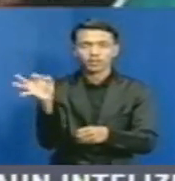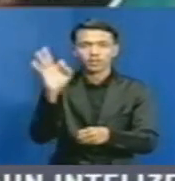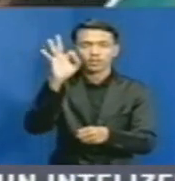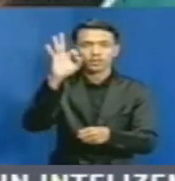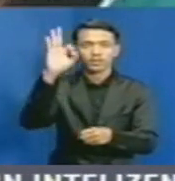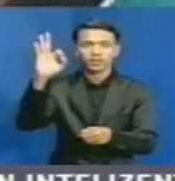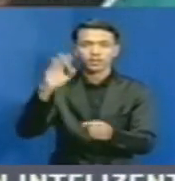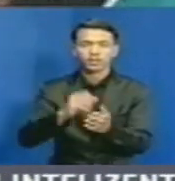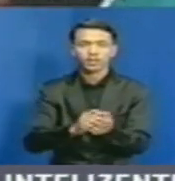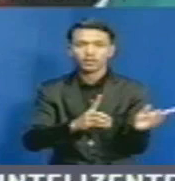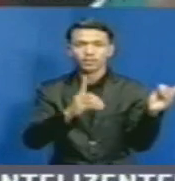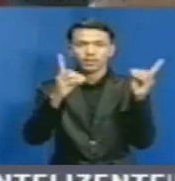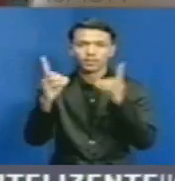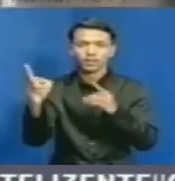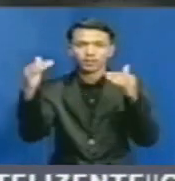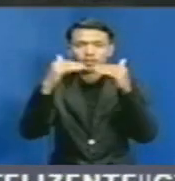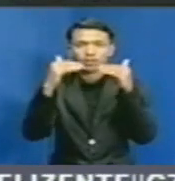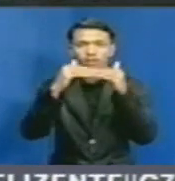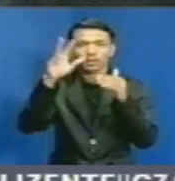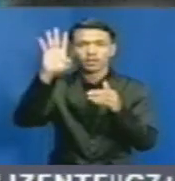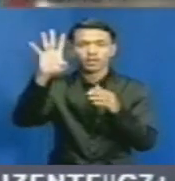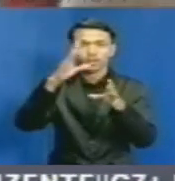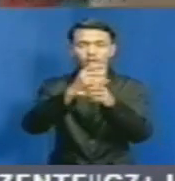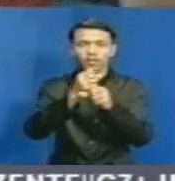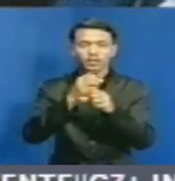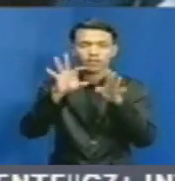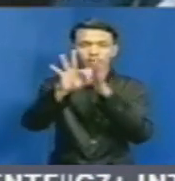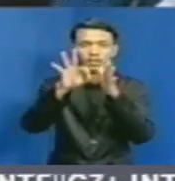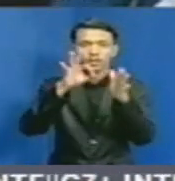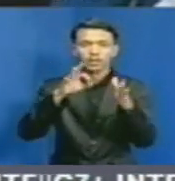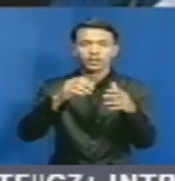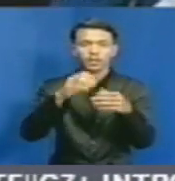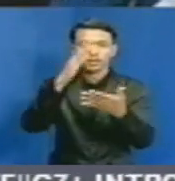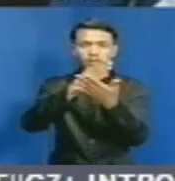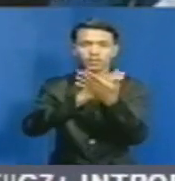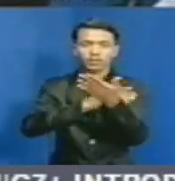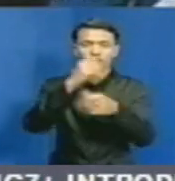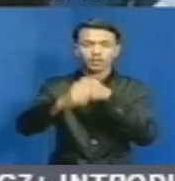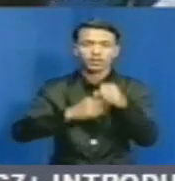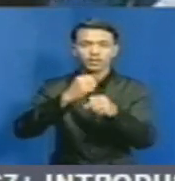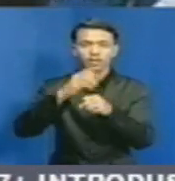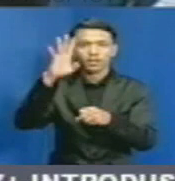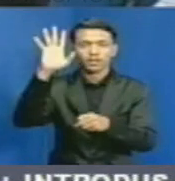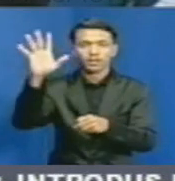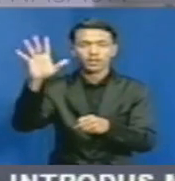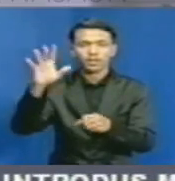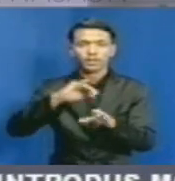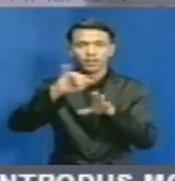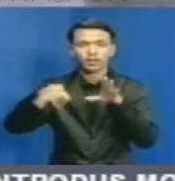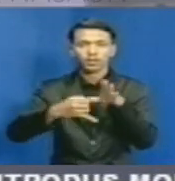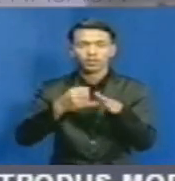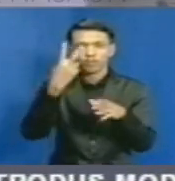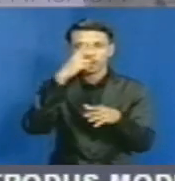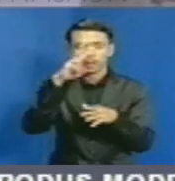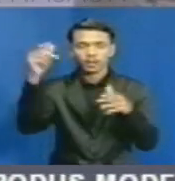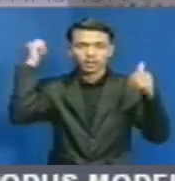Resinsia, realiza Congresso da HAT ho de estrutura Batinan Lima, nomos discute estatuto associação inclui avalia